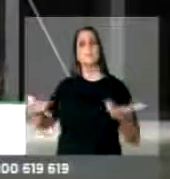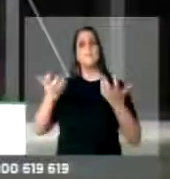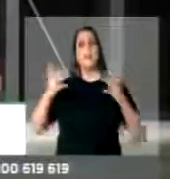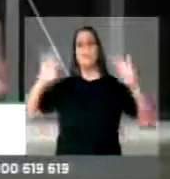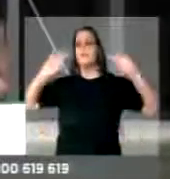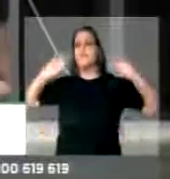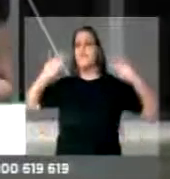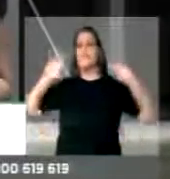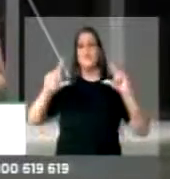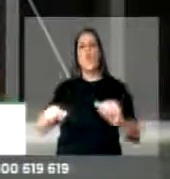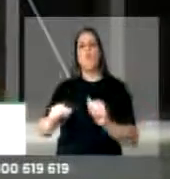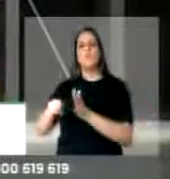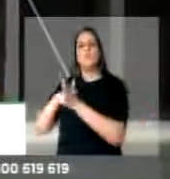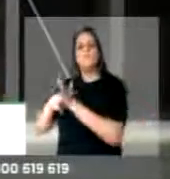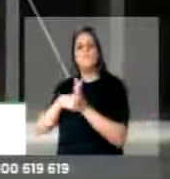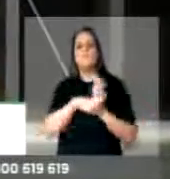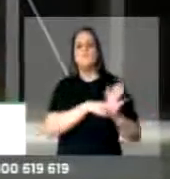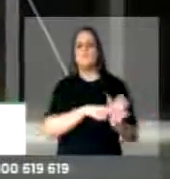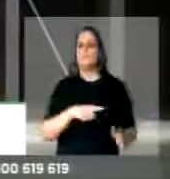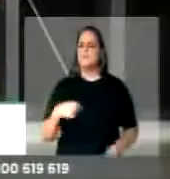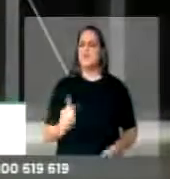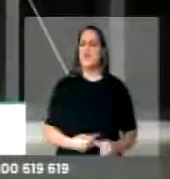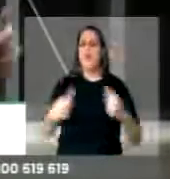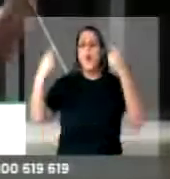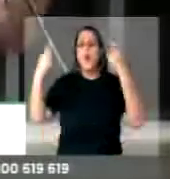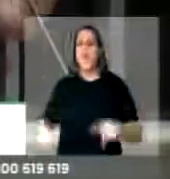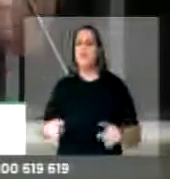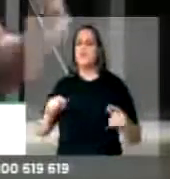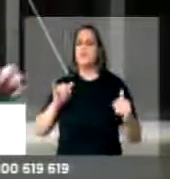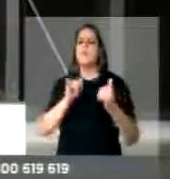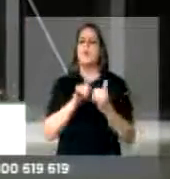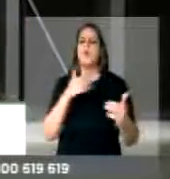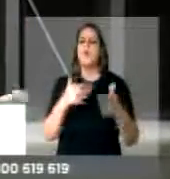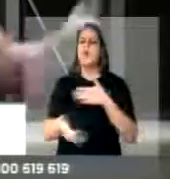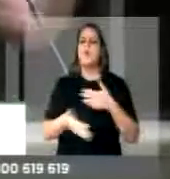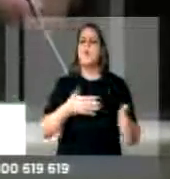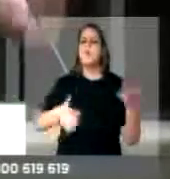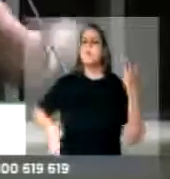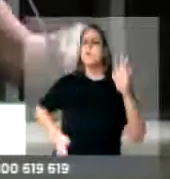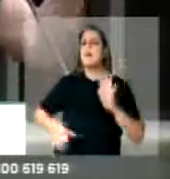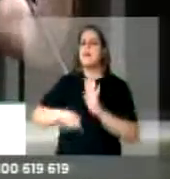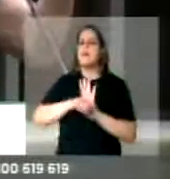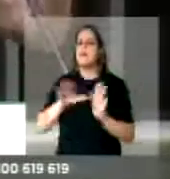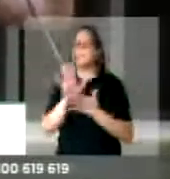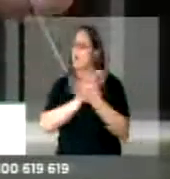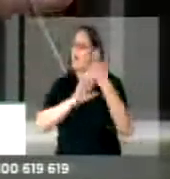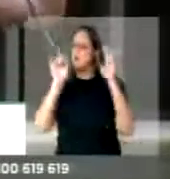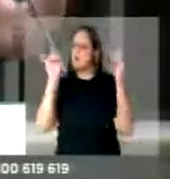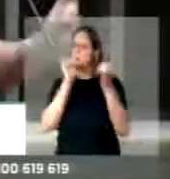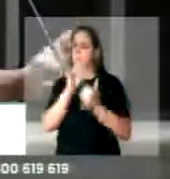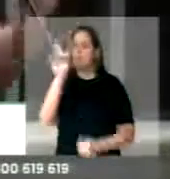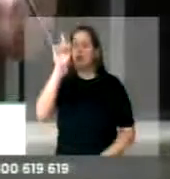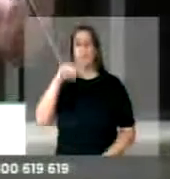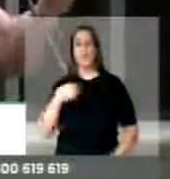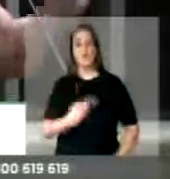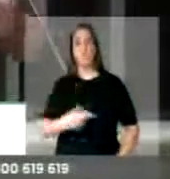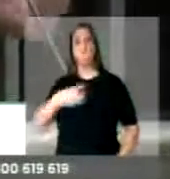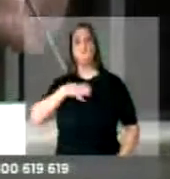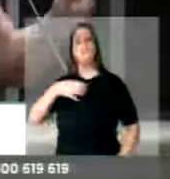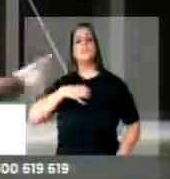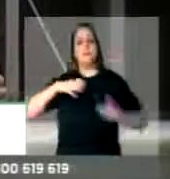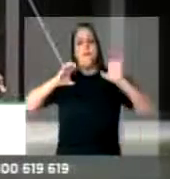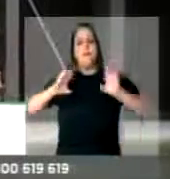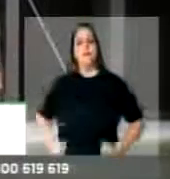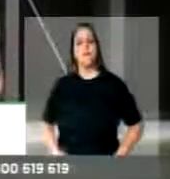as investigações e queremos ser contra a anistia de qualquer tipo de crime, porque a nosso sentimento ético